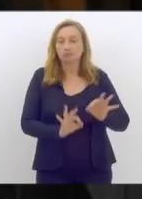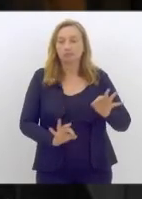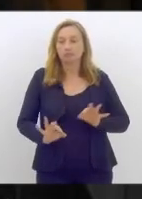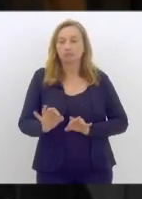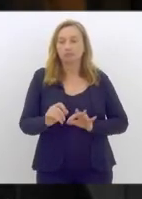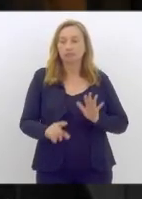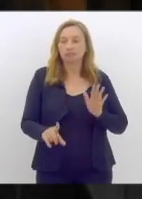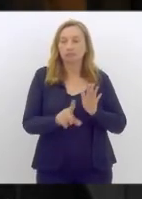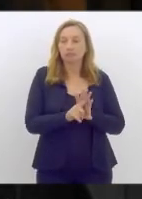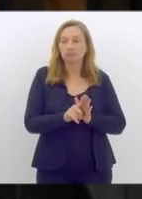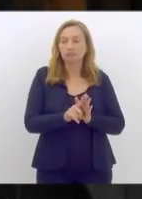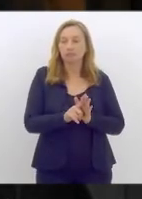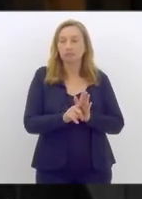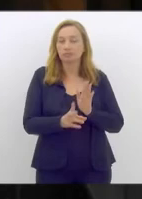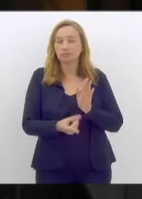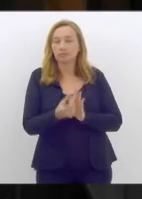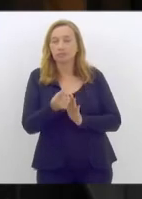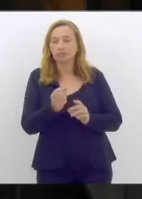que complementa